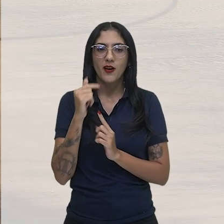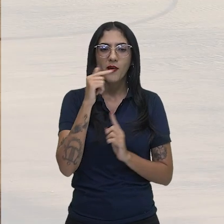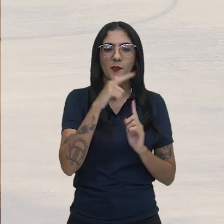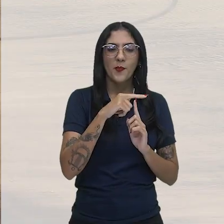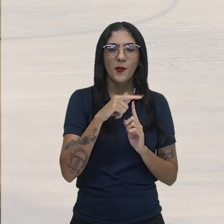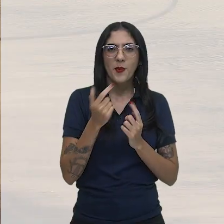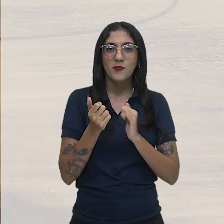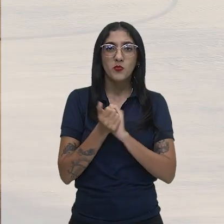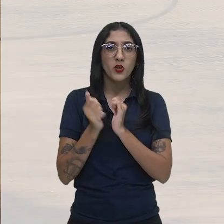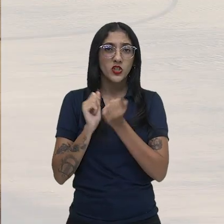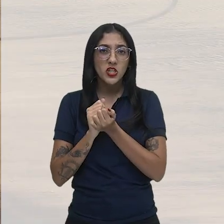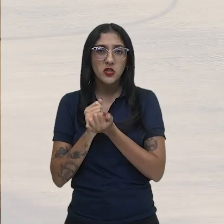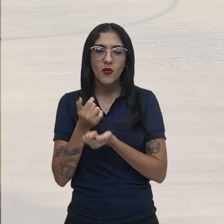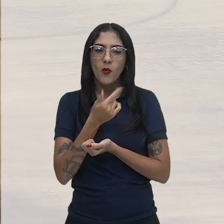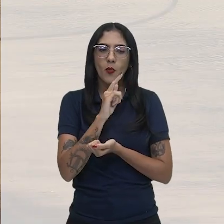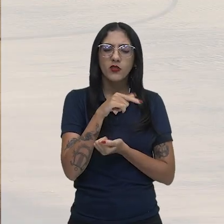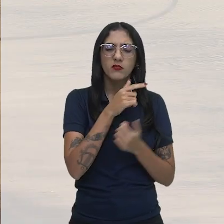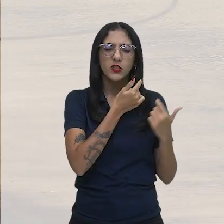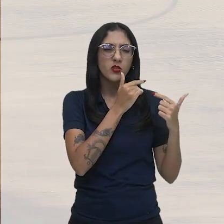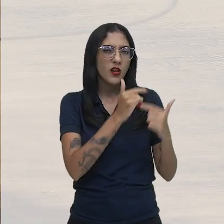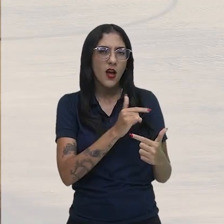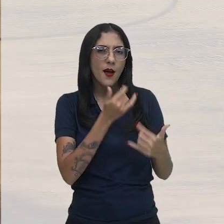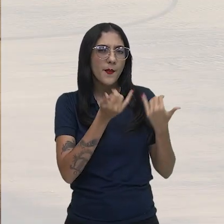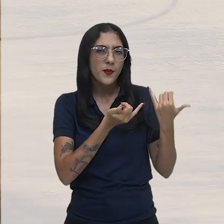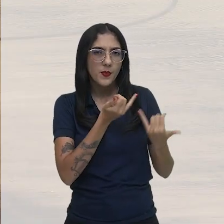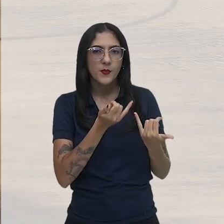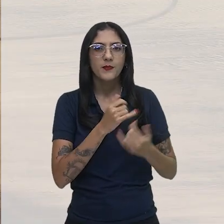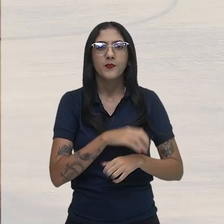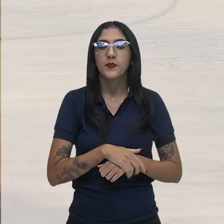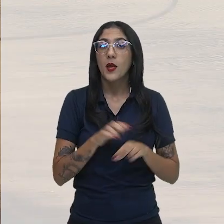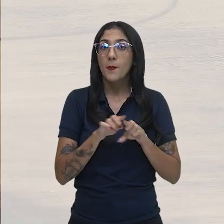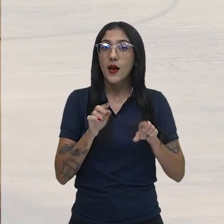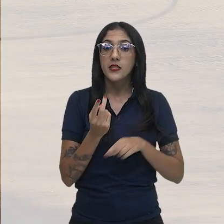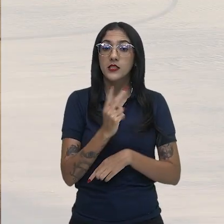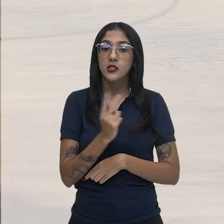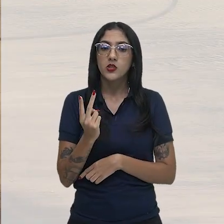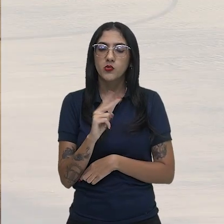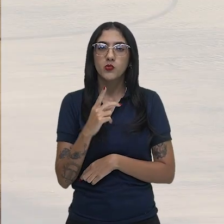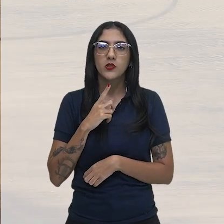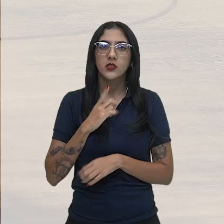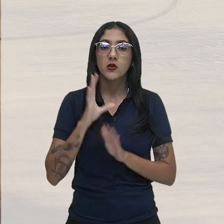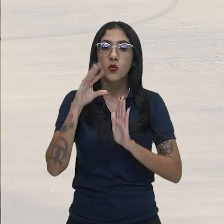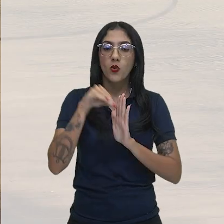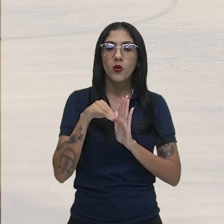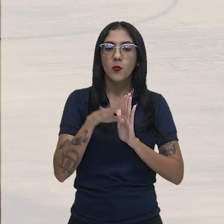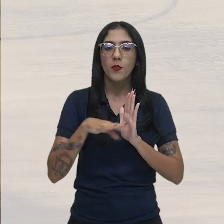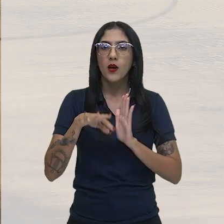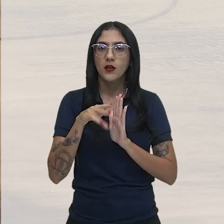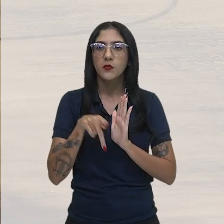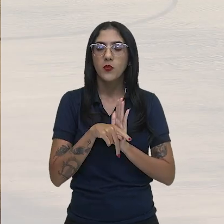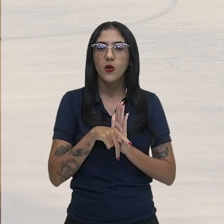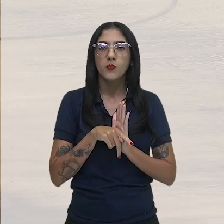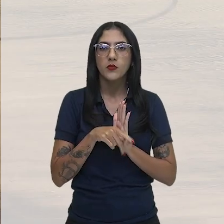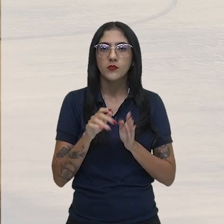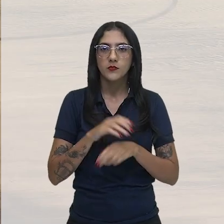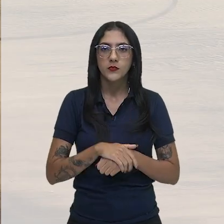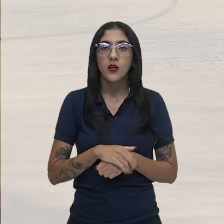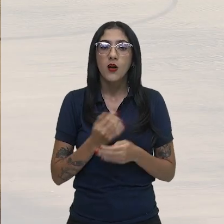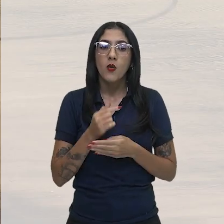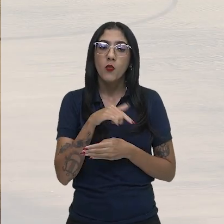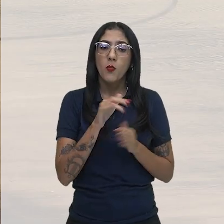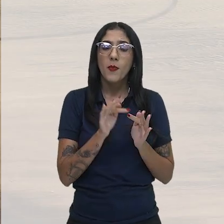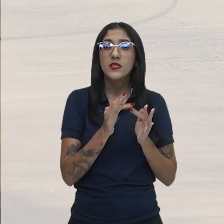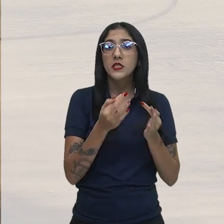mais esportiva e a luta mais tradicional, mas todas elas acontecem no espaço, um mais desenvolvido e o outro